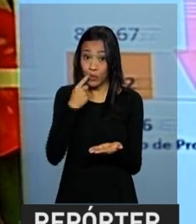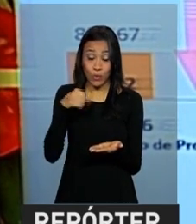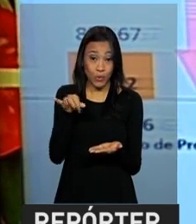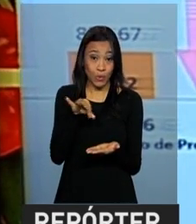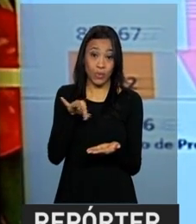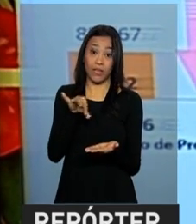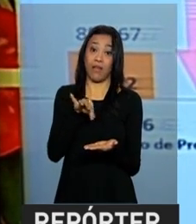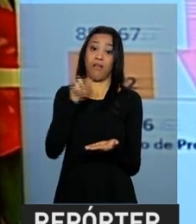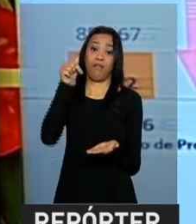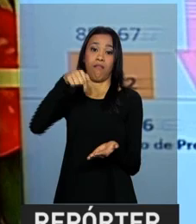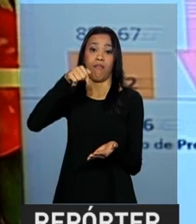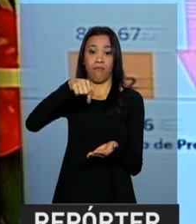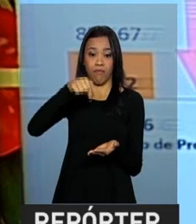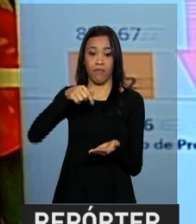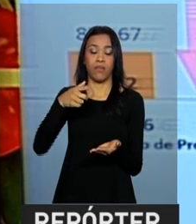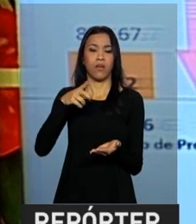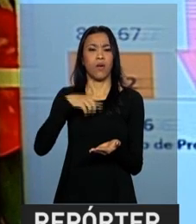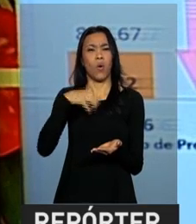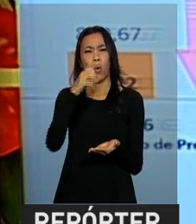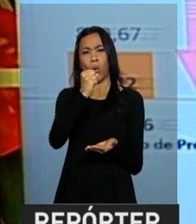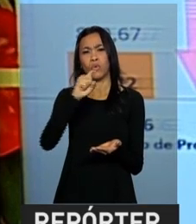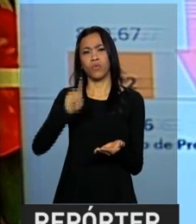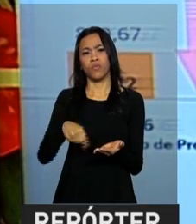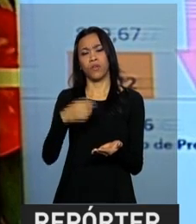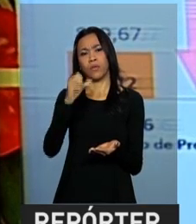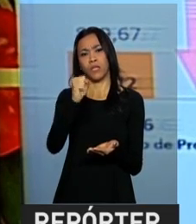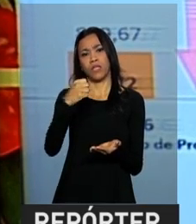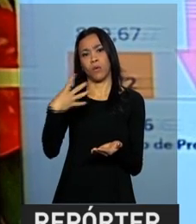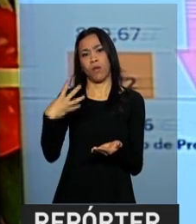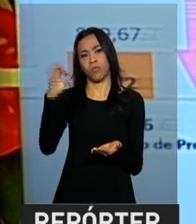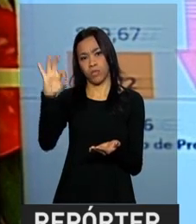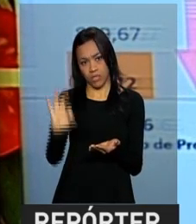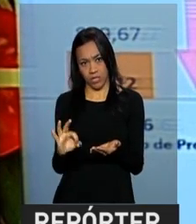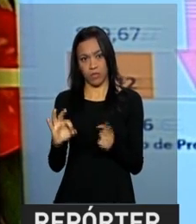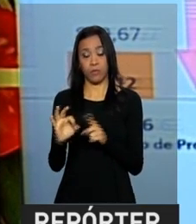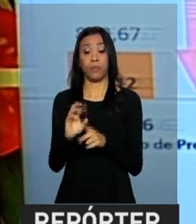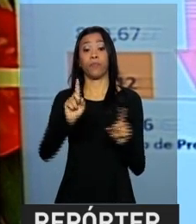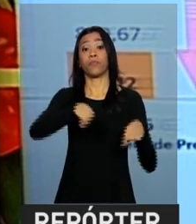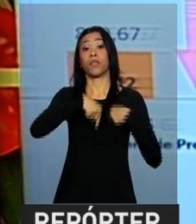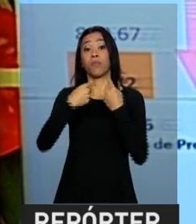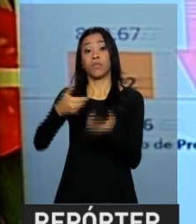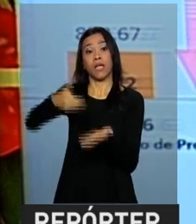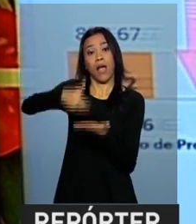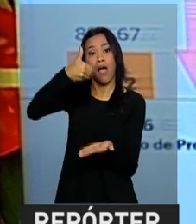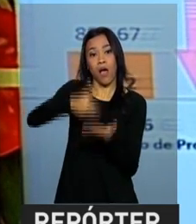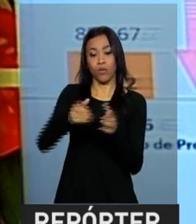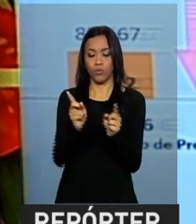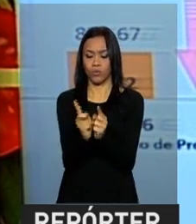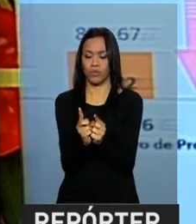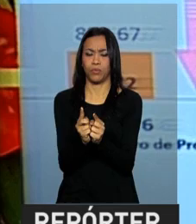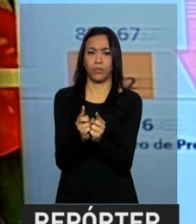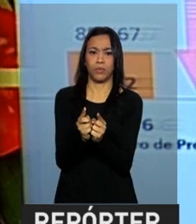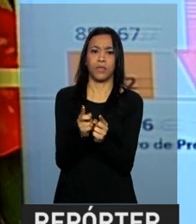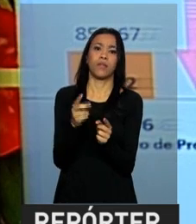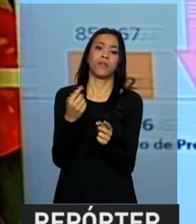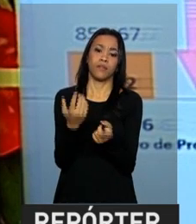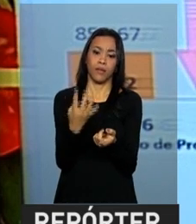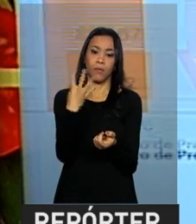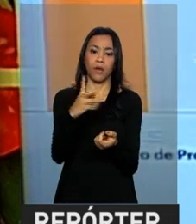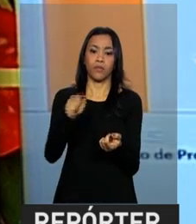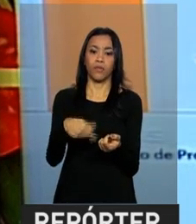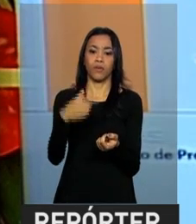sódio nesse caso houve um aumento de 8,84 e Caldos e cubo em pó 4.9%